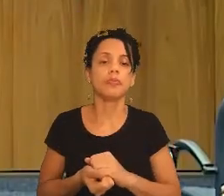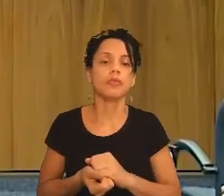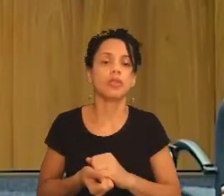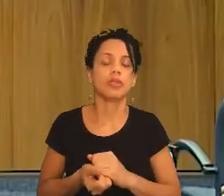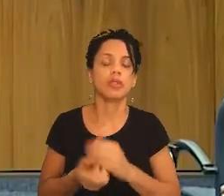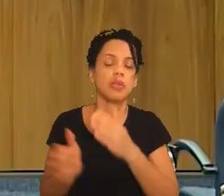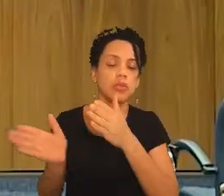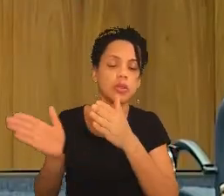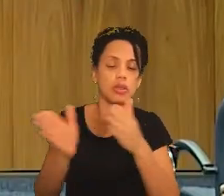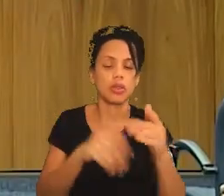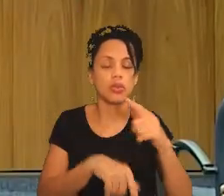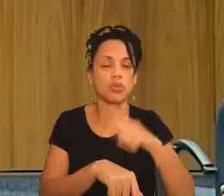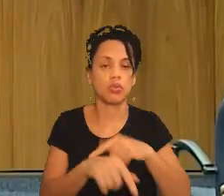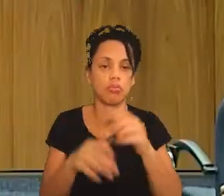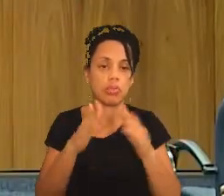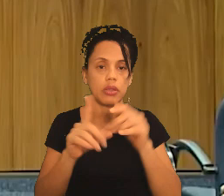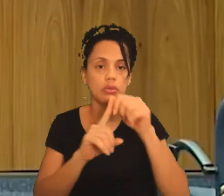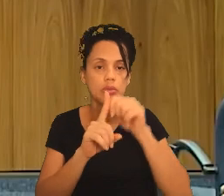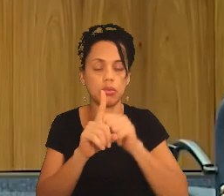desse período, que é